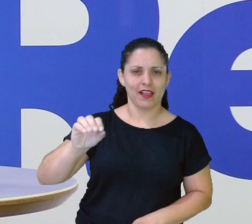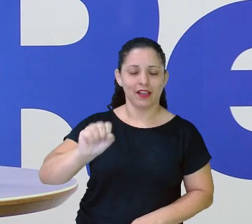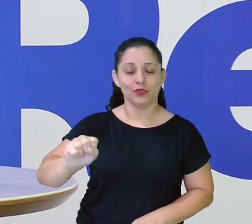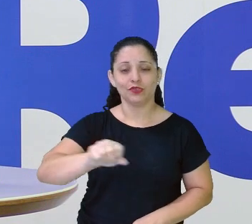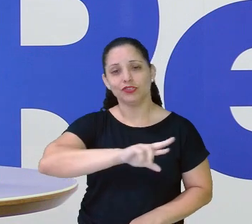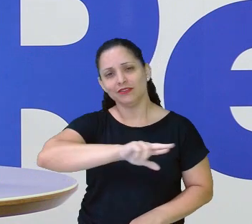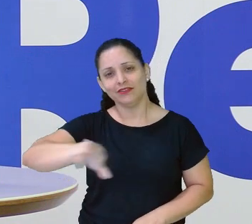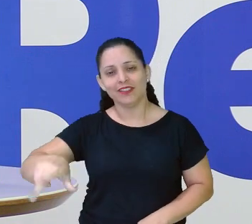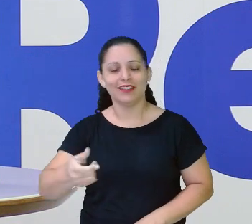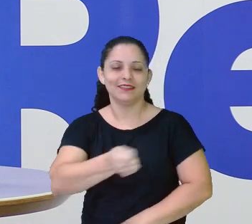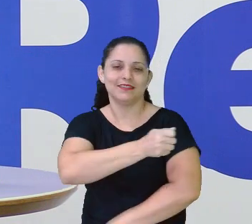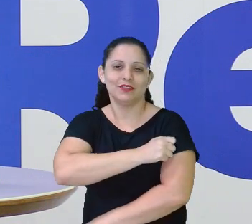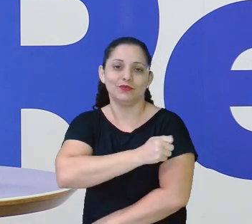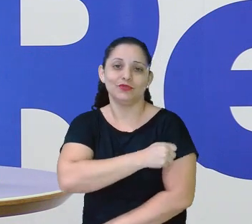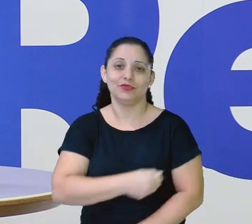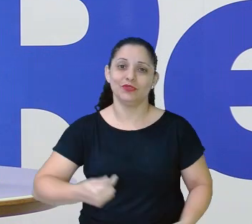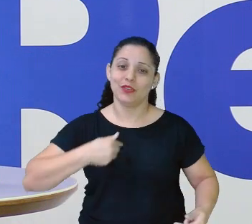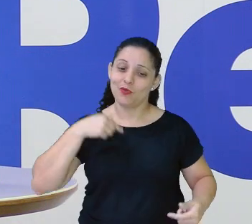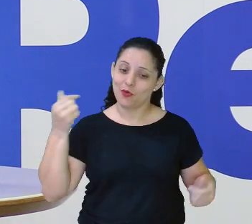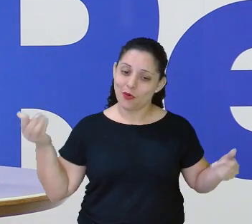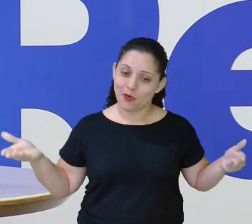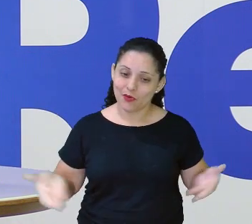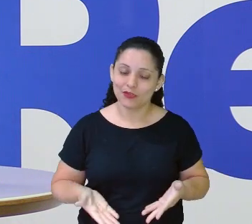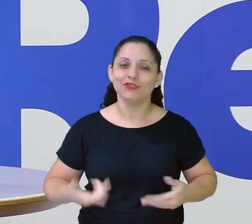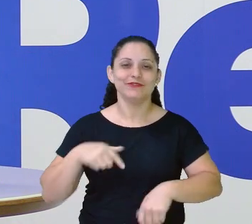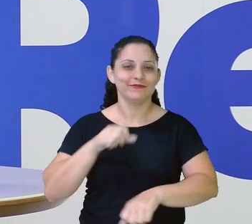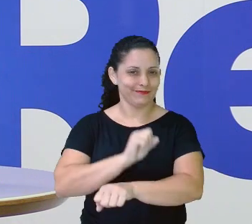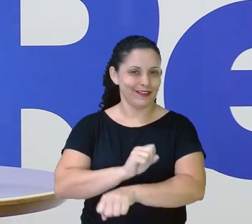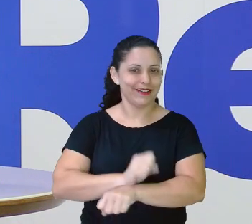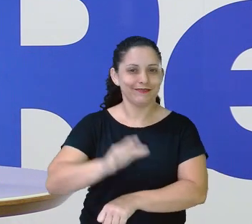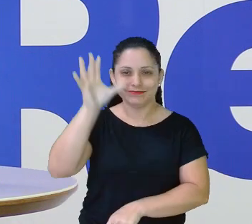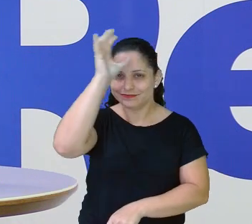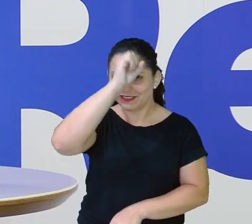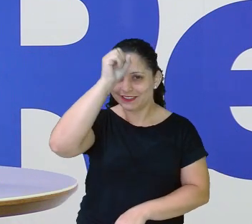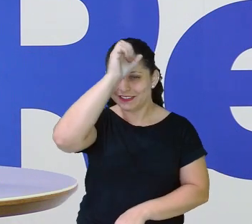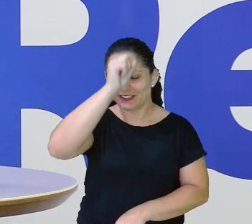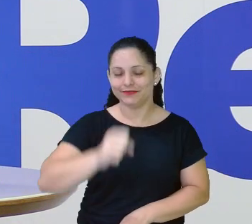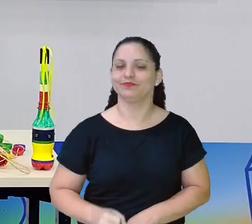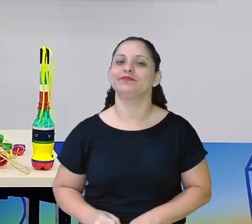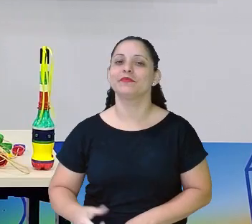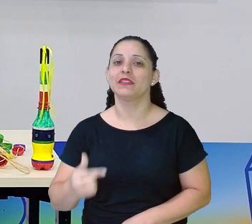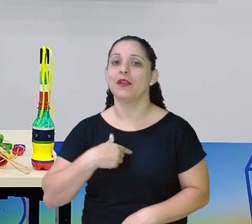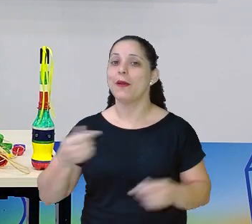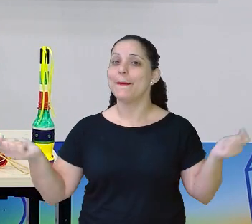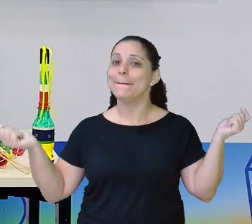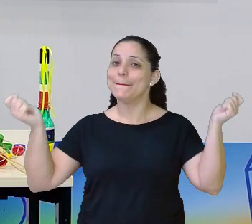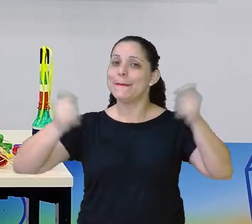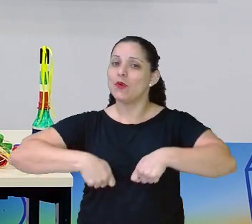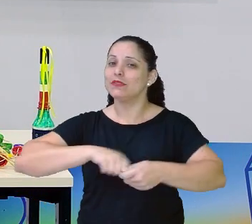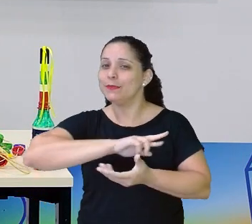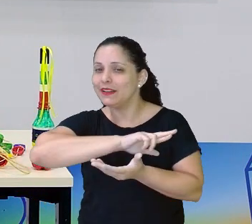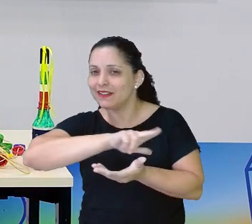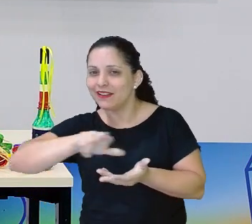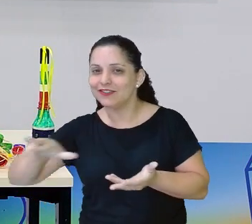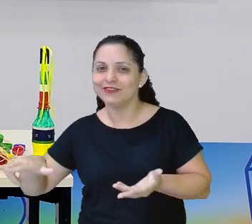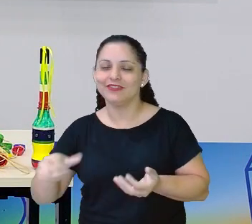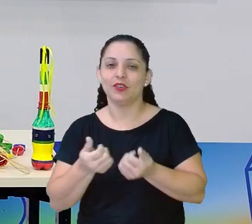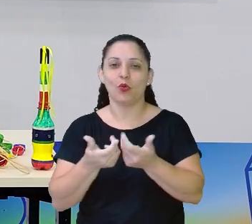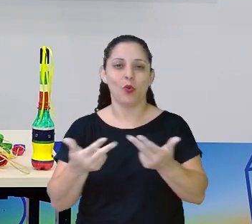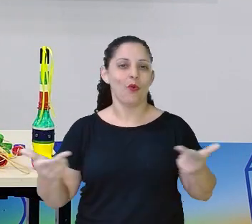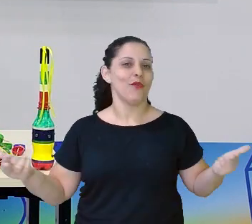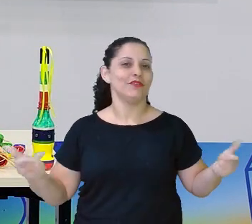Pois e eu é. também, claro, né? Que eu sempre aprendo coisas novas. Trouxe uma possibilidade, aqui algumas possibilidades, algumas coisas que a gente